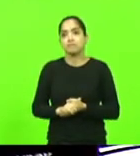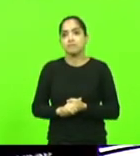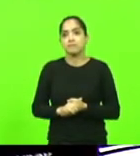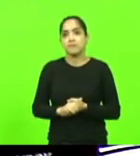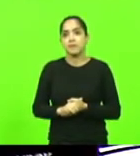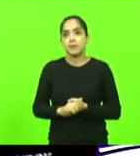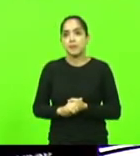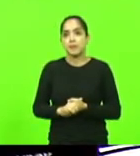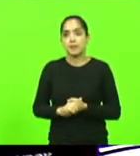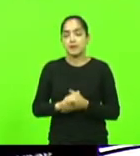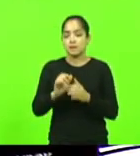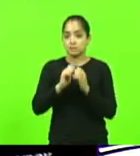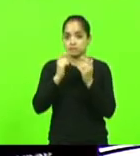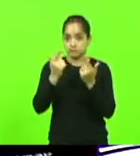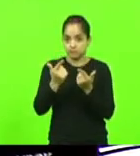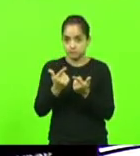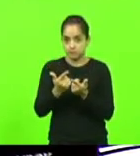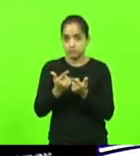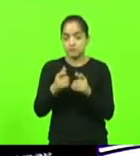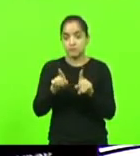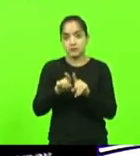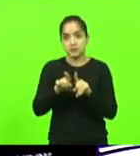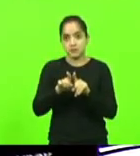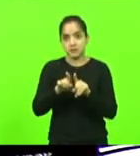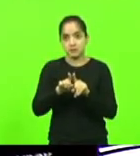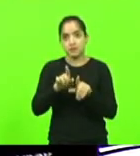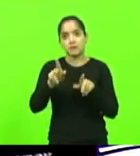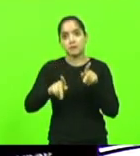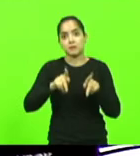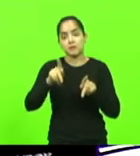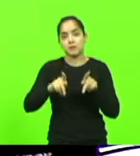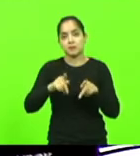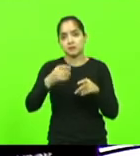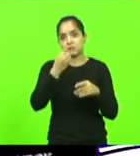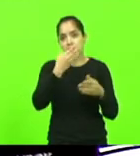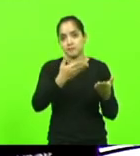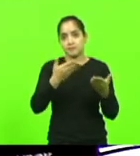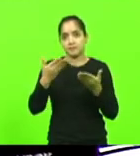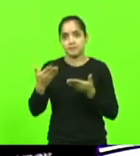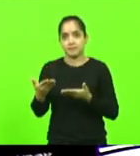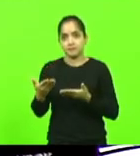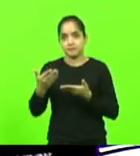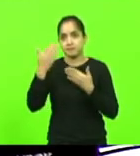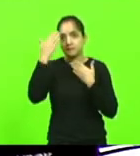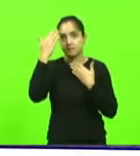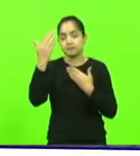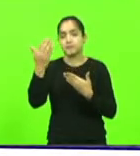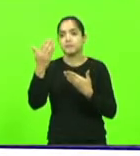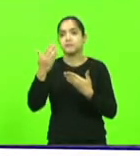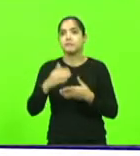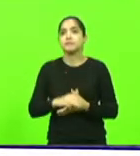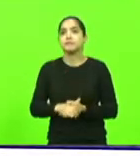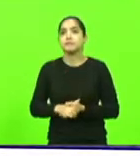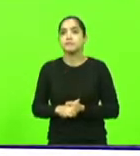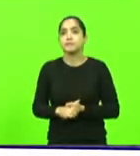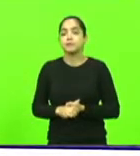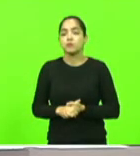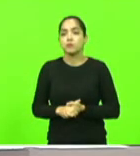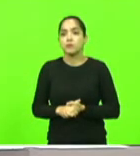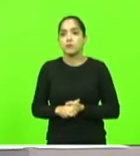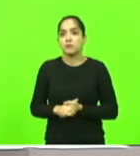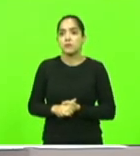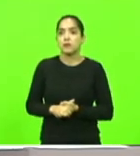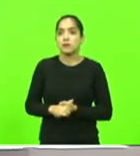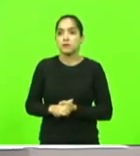Parlamento catarinense e também à nossa população. Seja bem-vindo. Obrigado, presidente Alba.